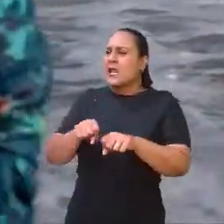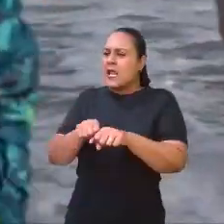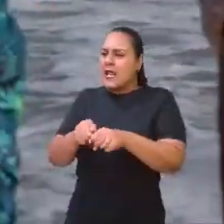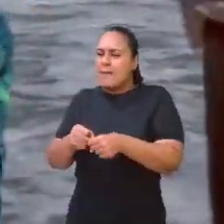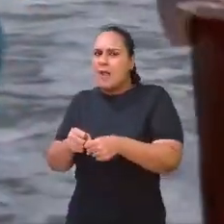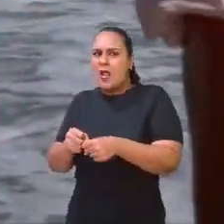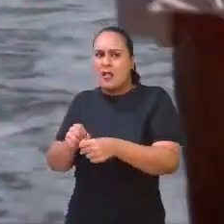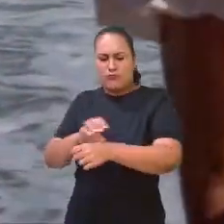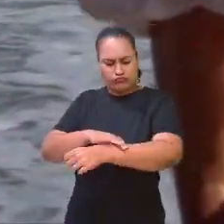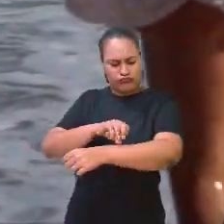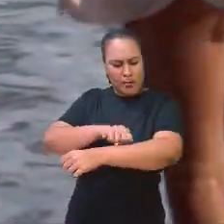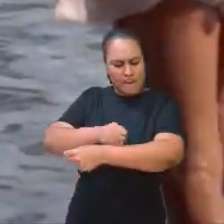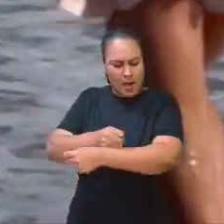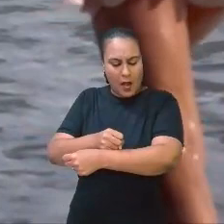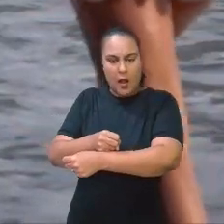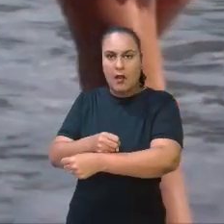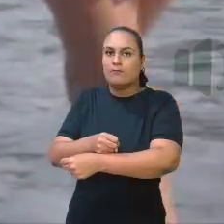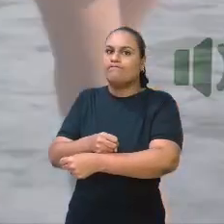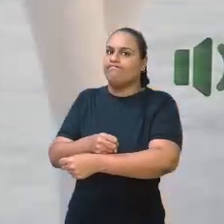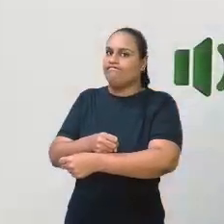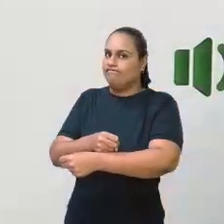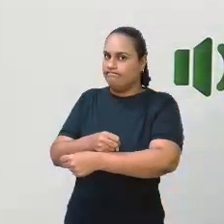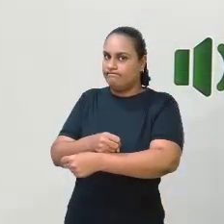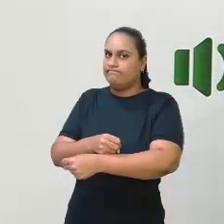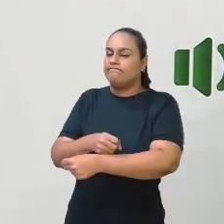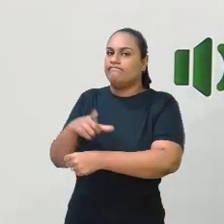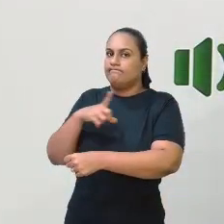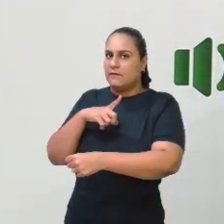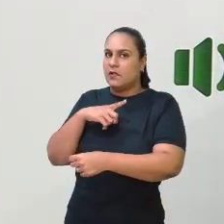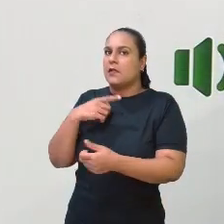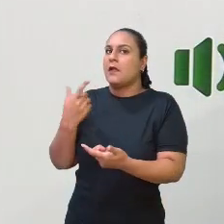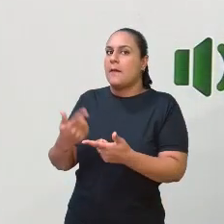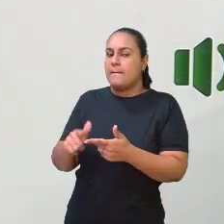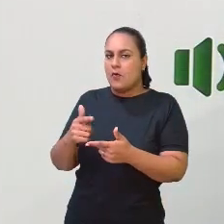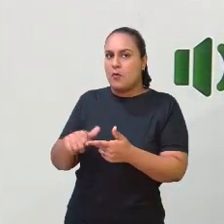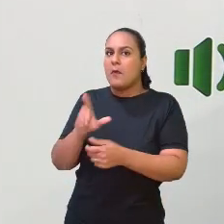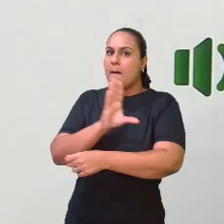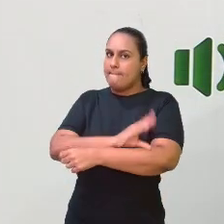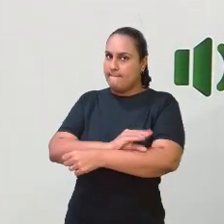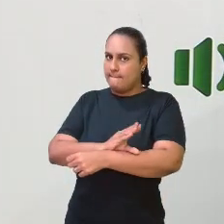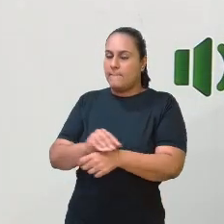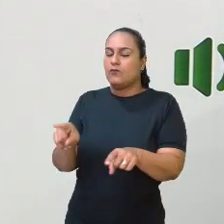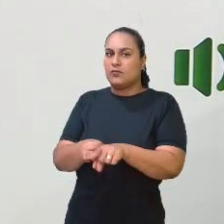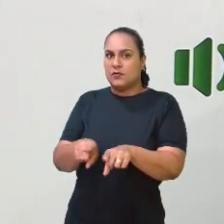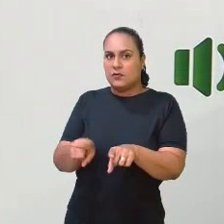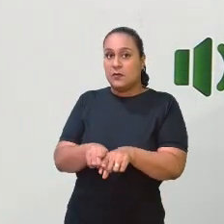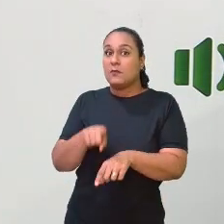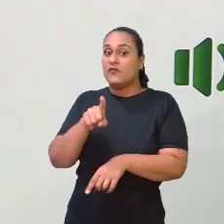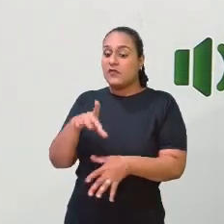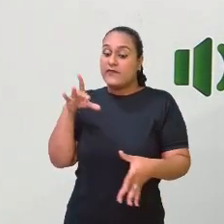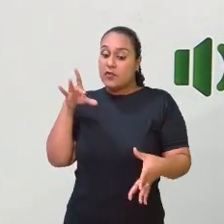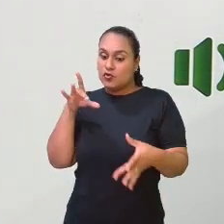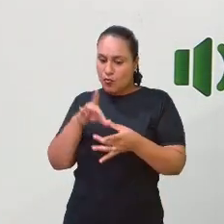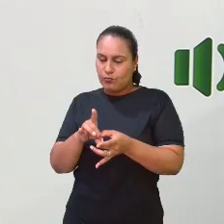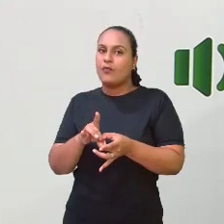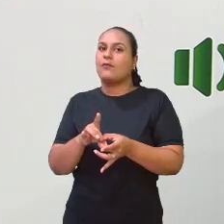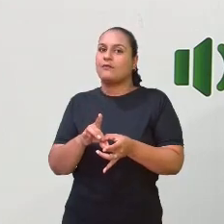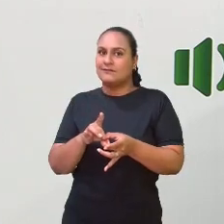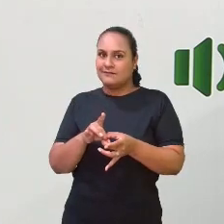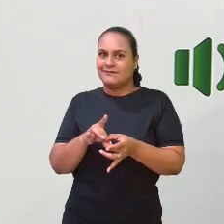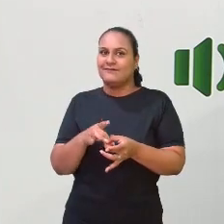um osso, quebrei, provavelmente você vai ter um problema muscular também, para você ver como eles estão